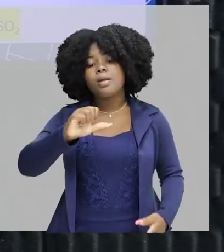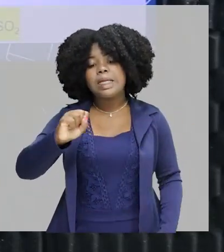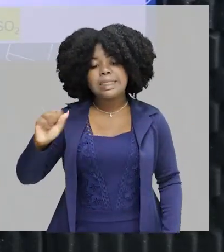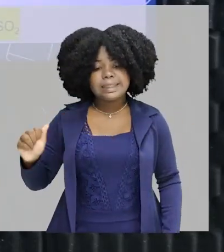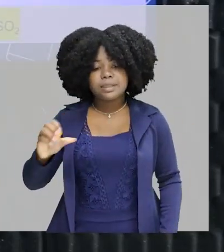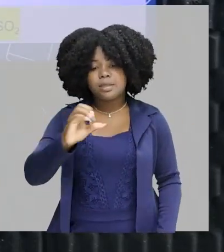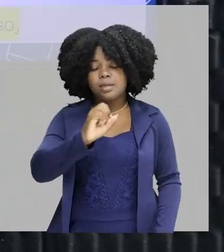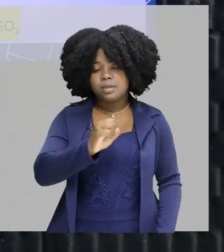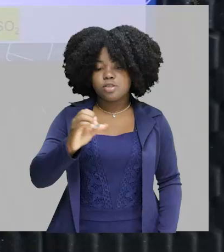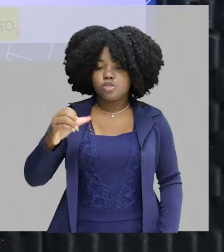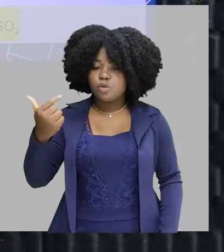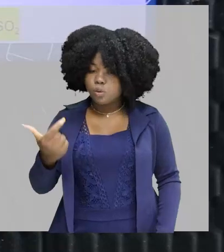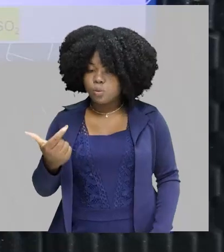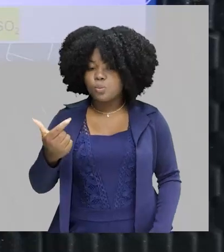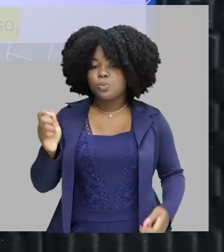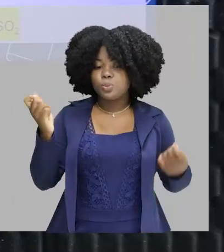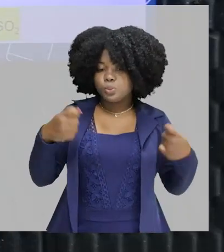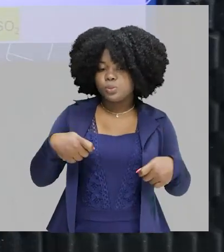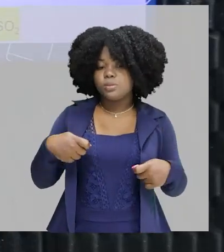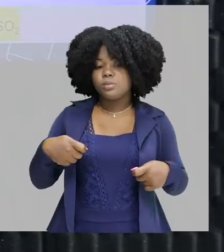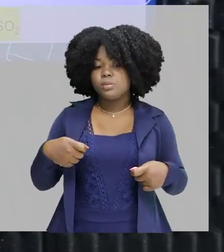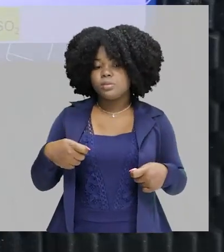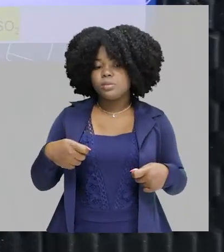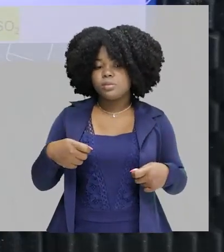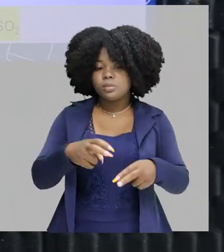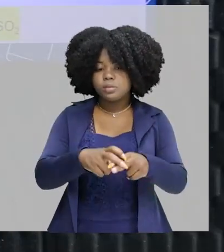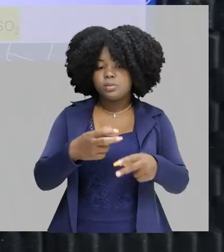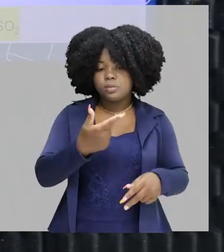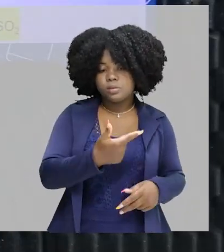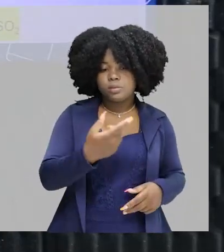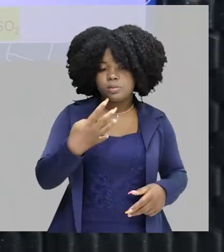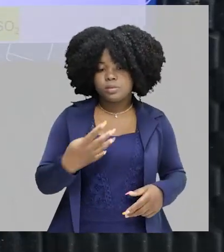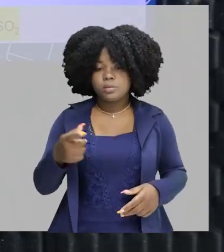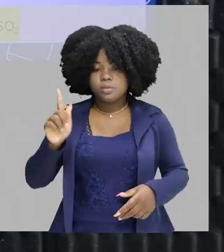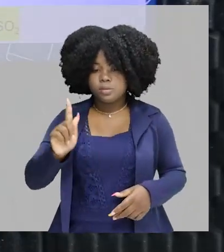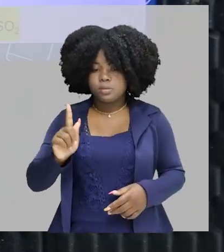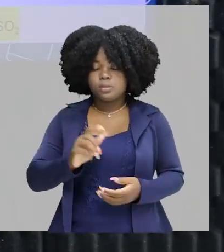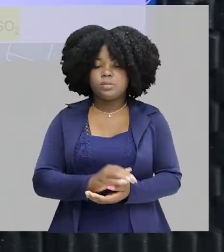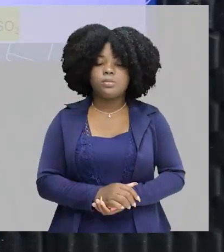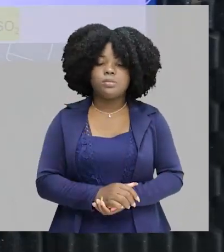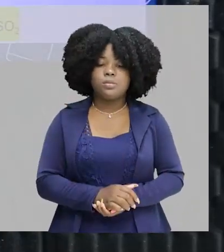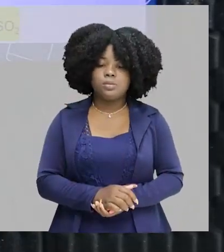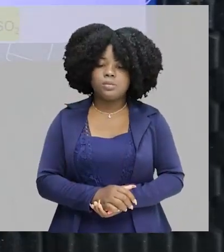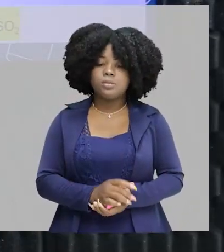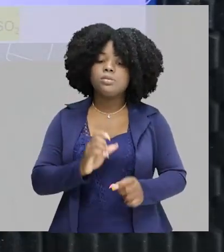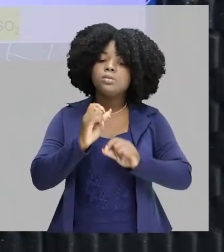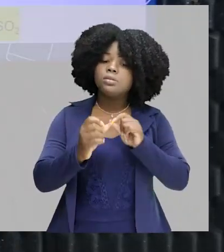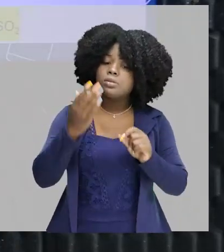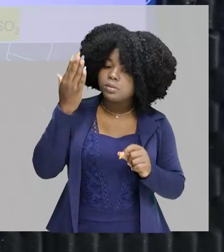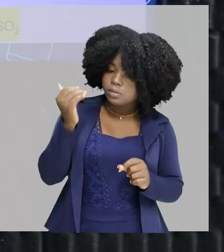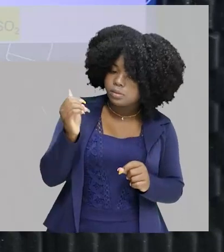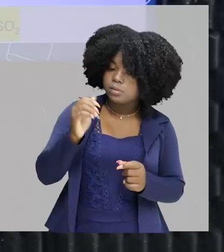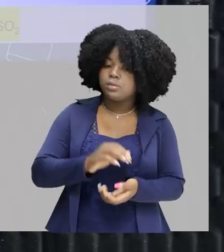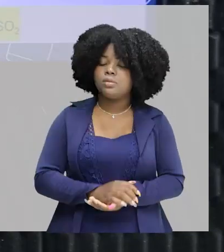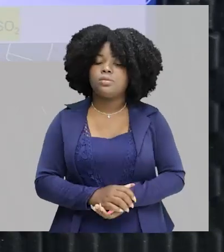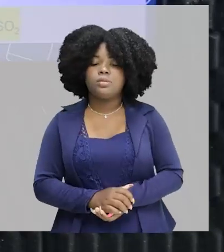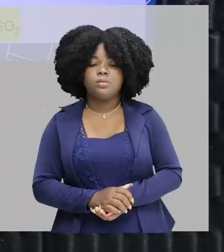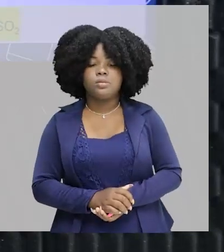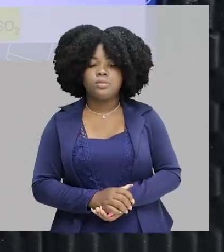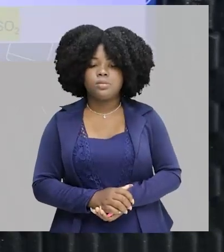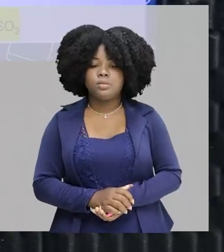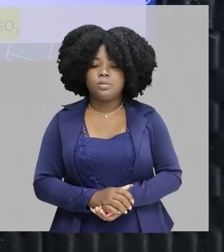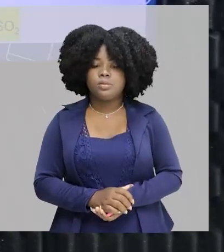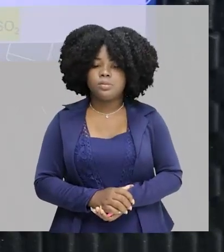SO2 obtida a partir de 24 gramas de oxigênio. O que nós sabemos? Segundo